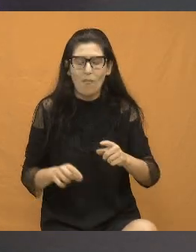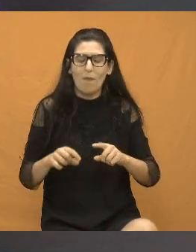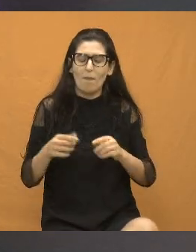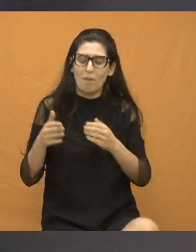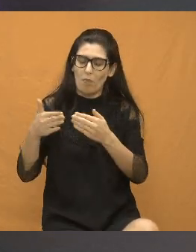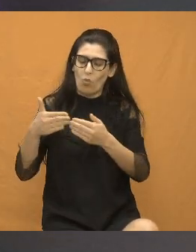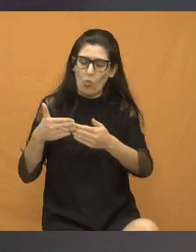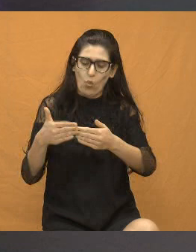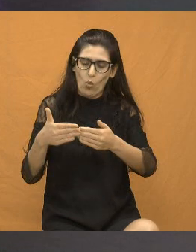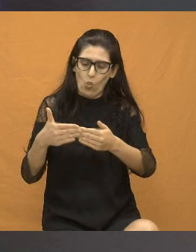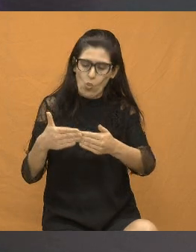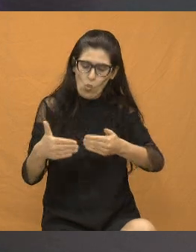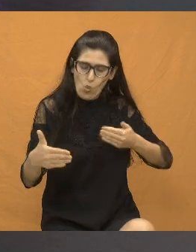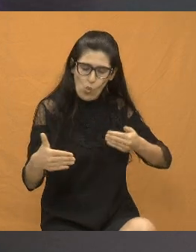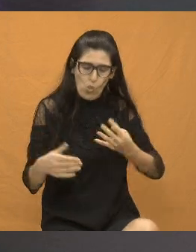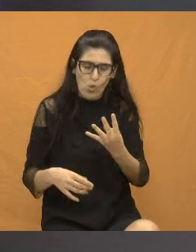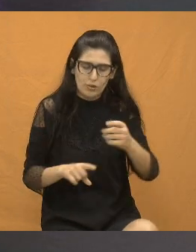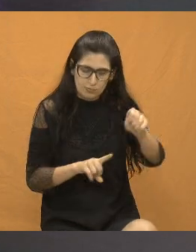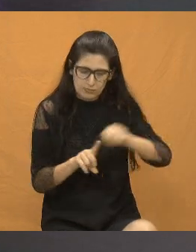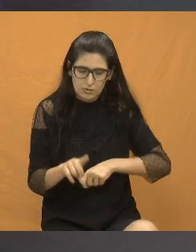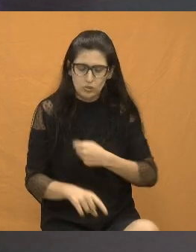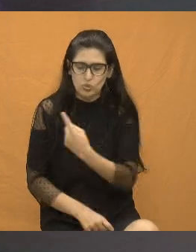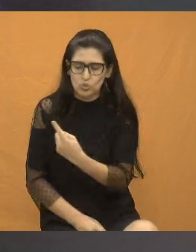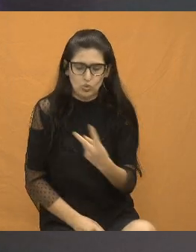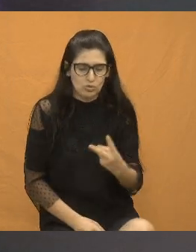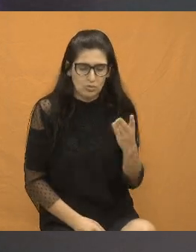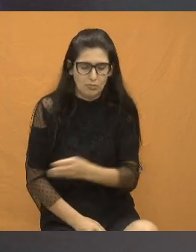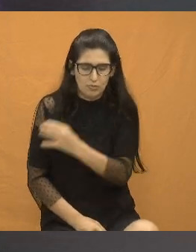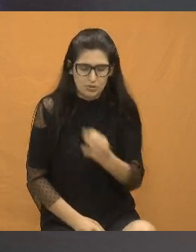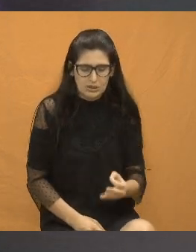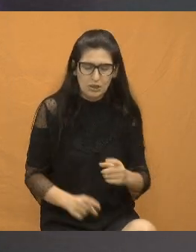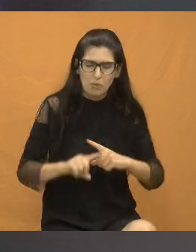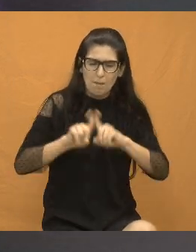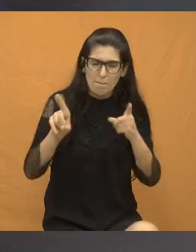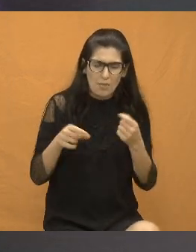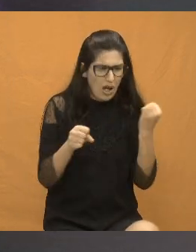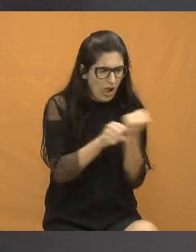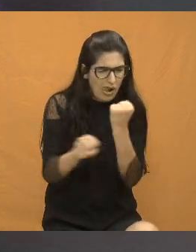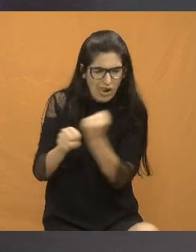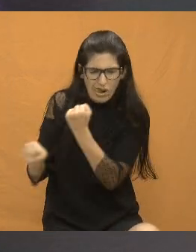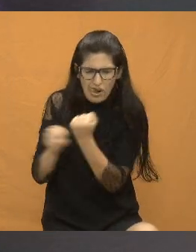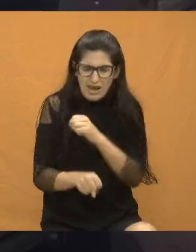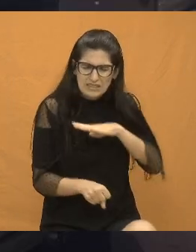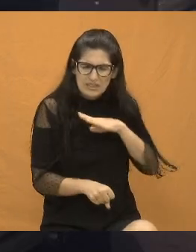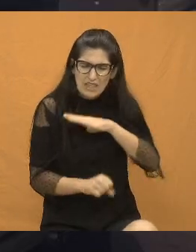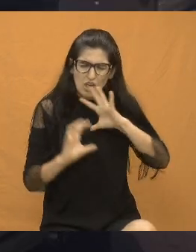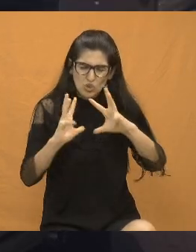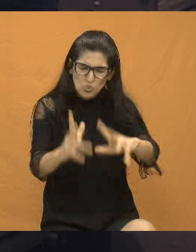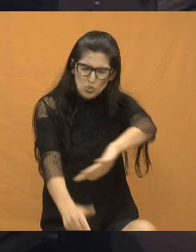12% disso. E a gente vê várias ações ao longo da cidade, né? Que também entra dentro dos